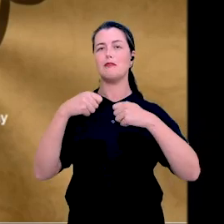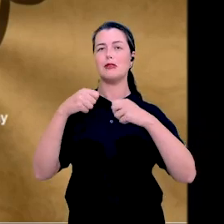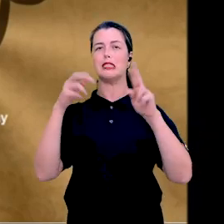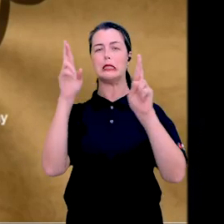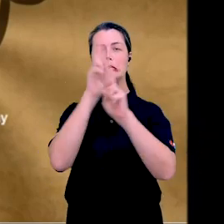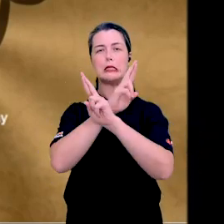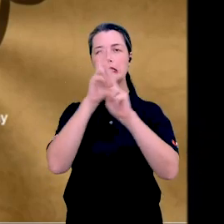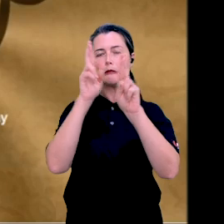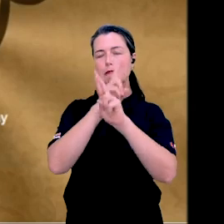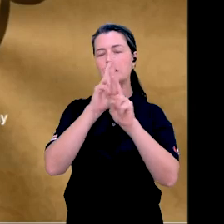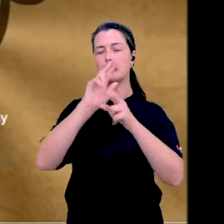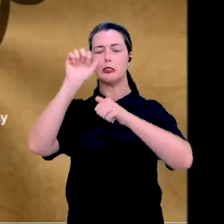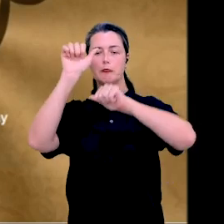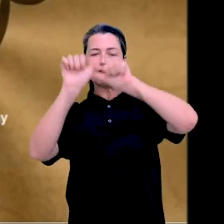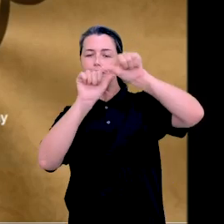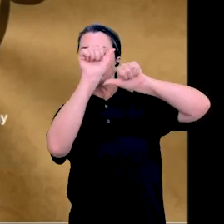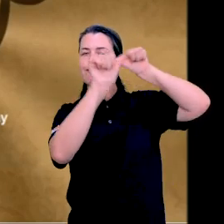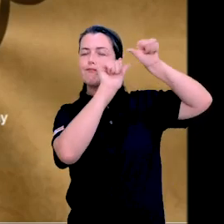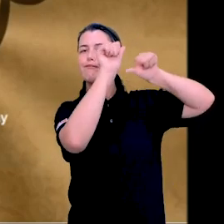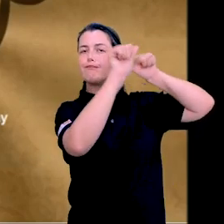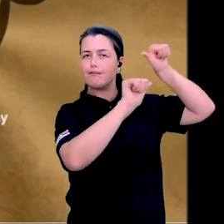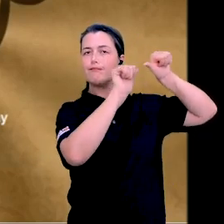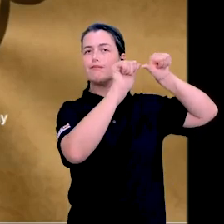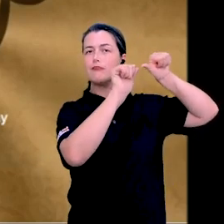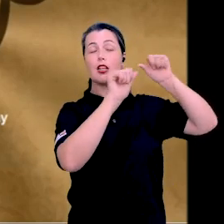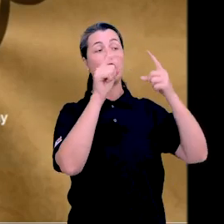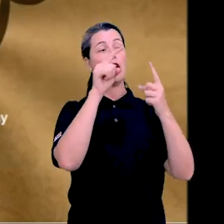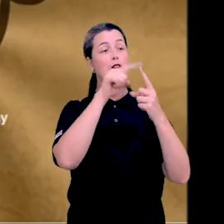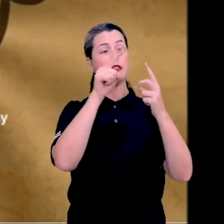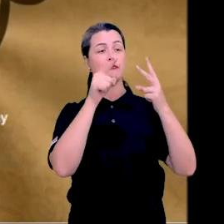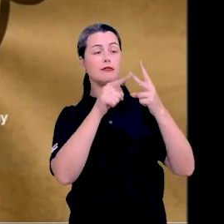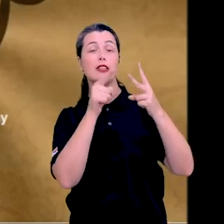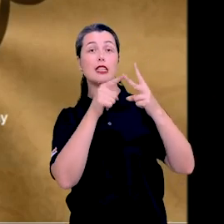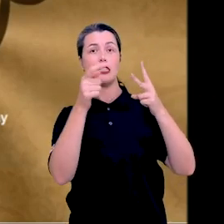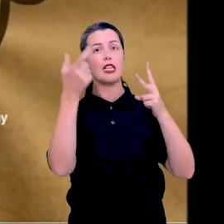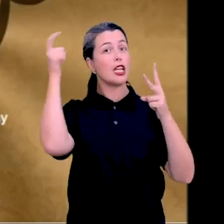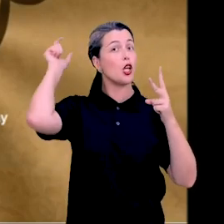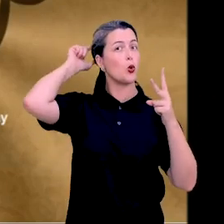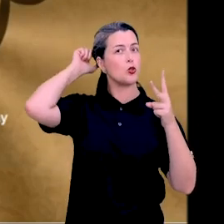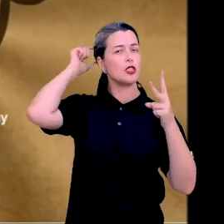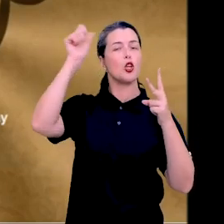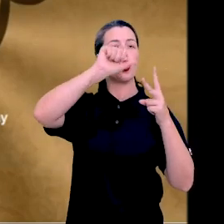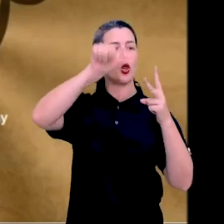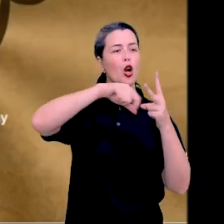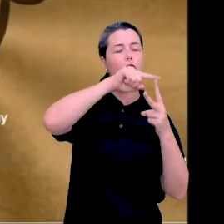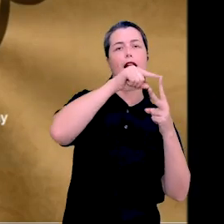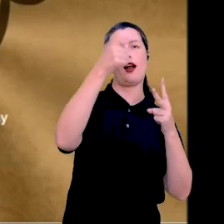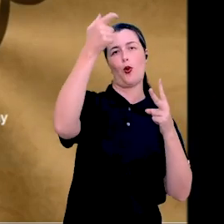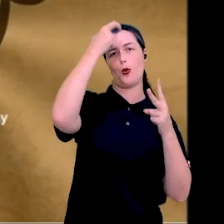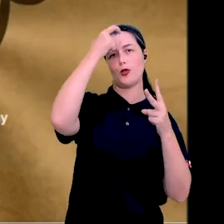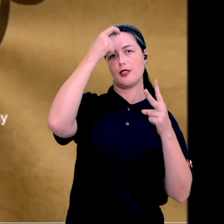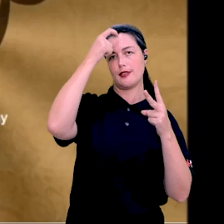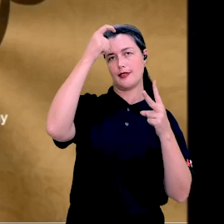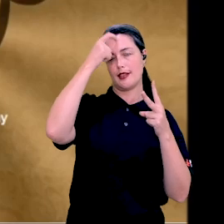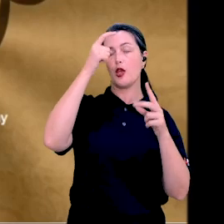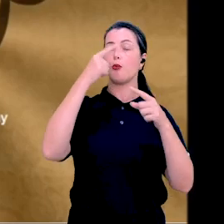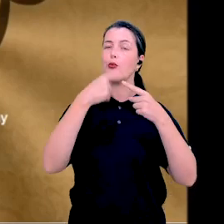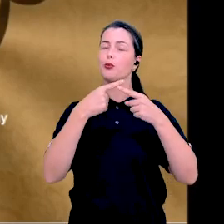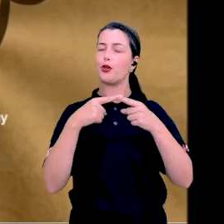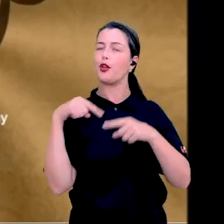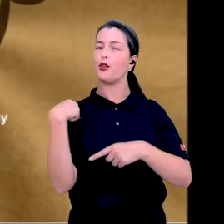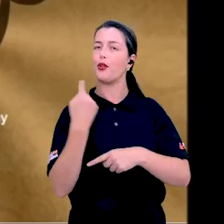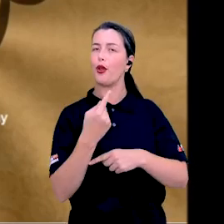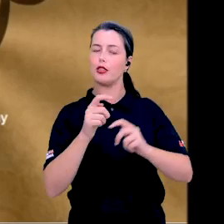e reprogramadas para agirmos de forma mais consciente e racional. Pois nem sempre